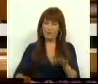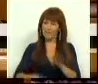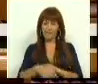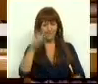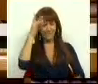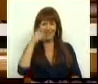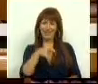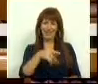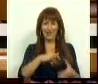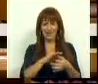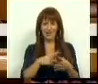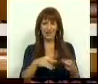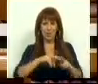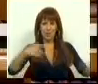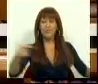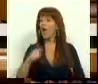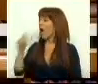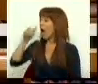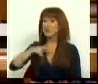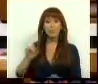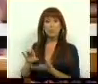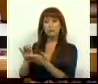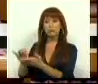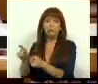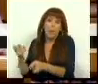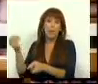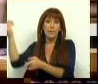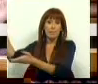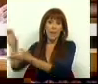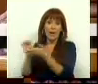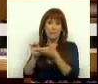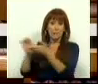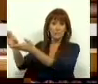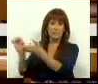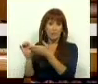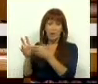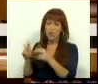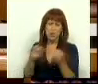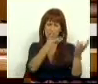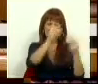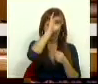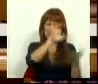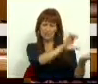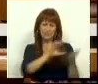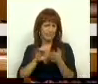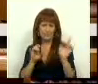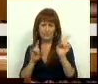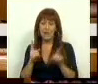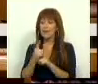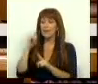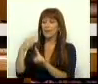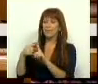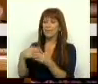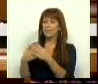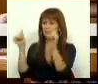chantagem com os municípios, a Águas de Portugal financiava-se na banca e nunca por via do Orçamento de Estado,